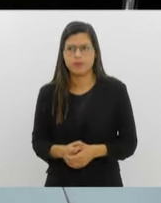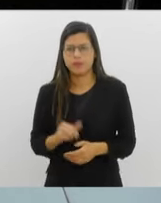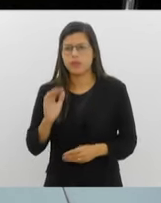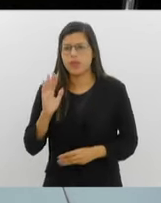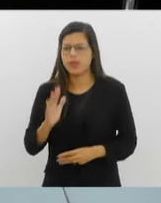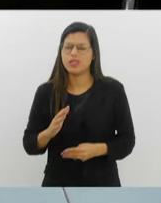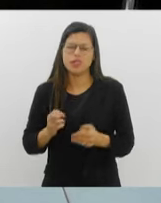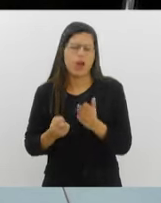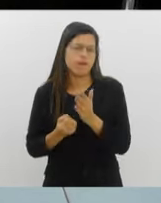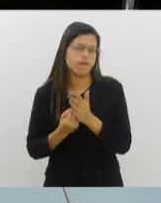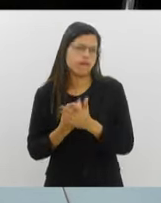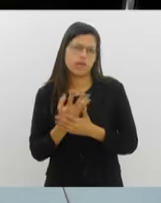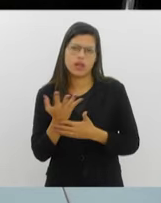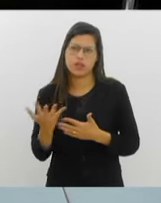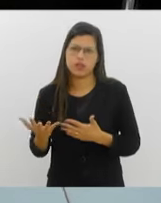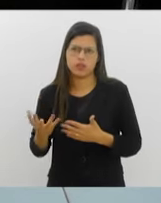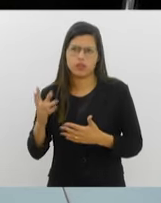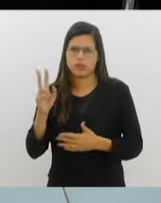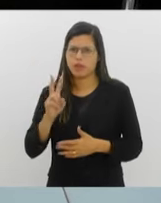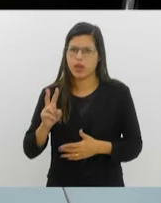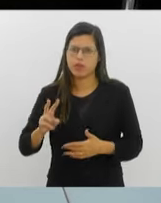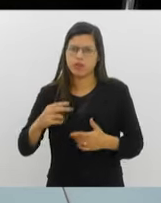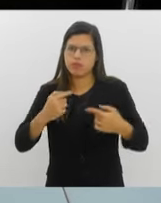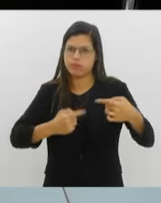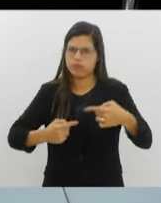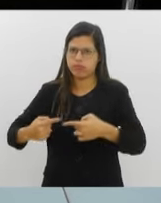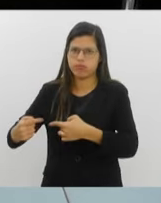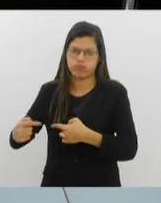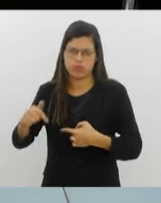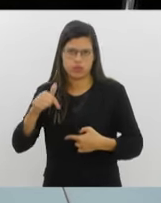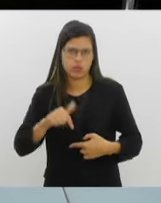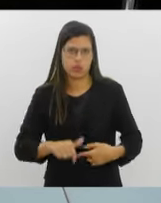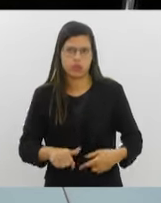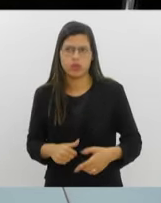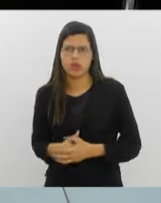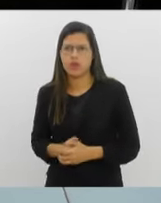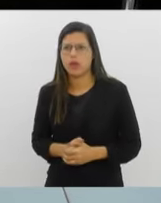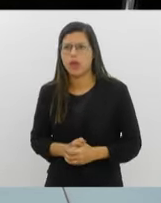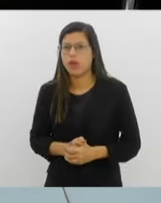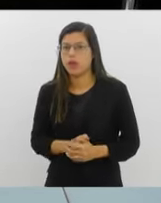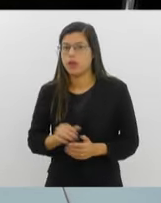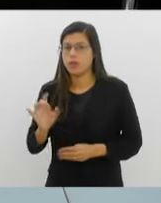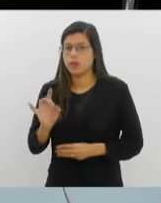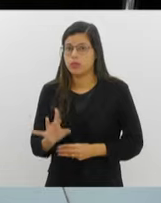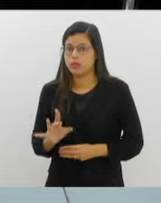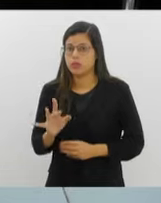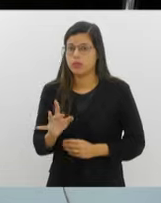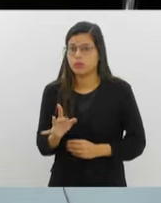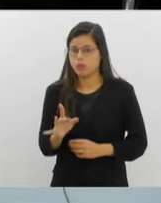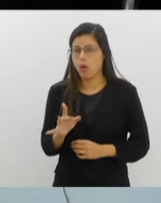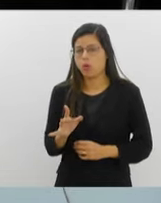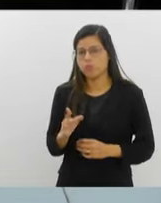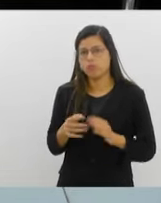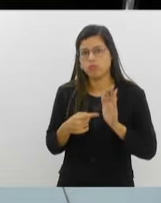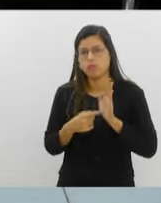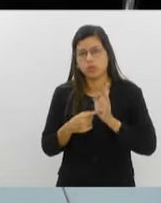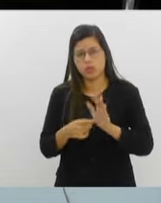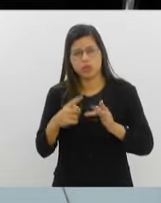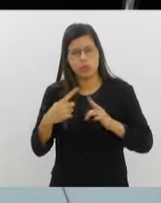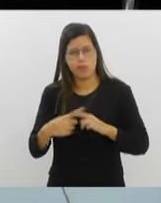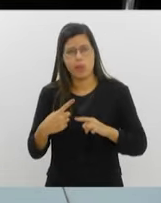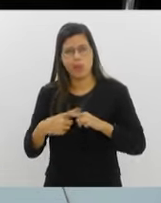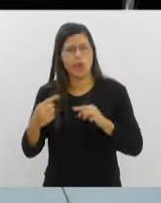muitas vezes discutido aqui. Muitas vezes. Muitas vezes. Então, estou só sustentando a razão